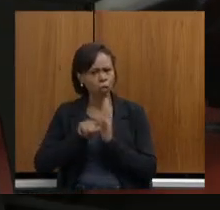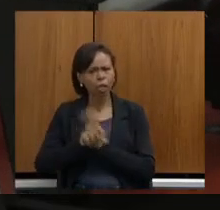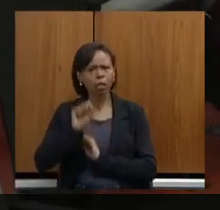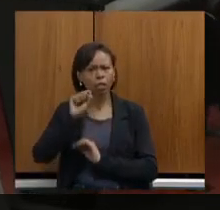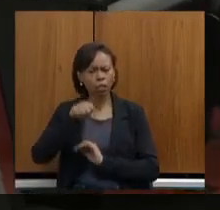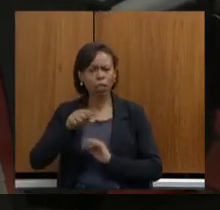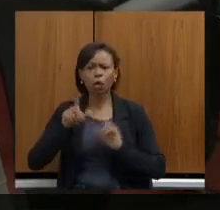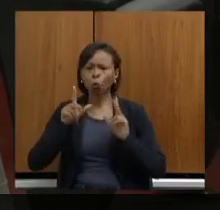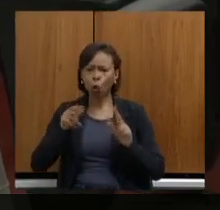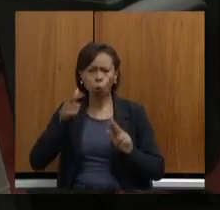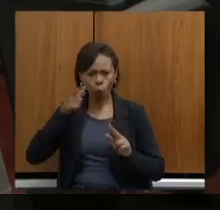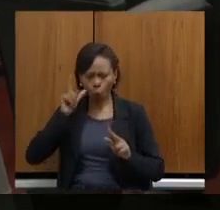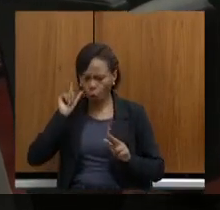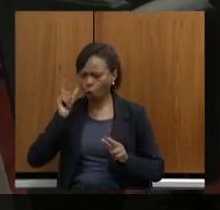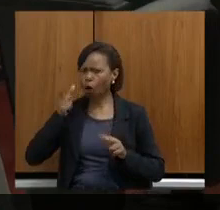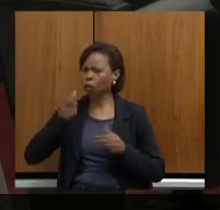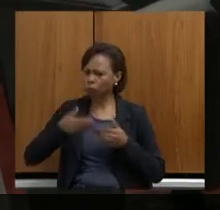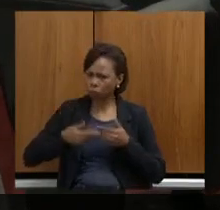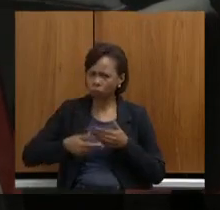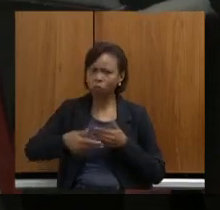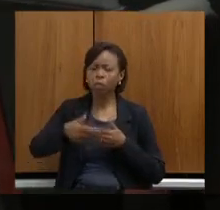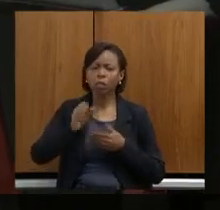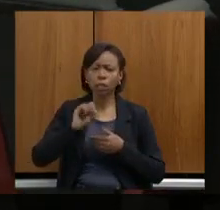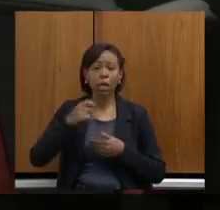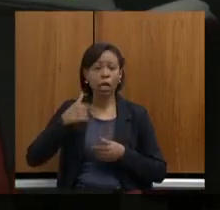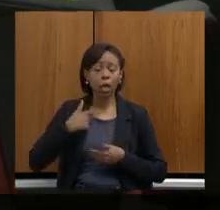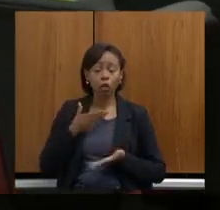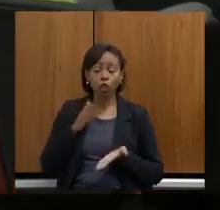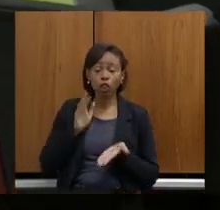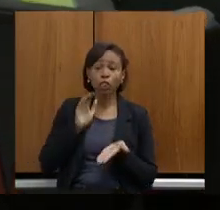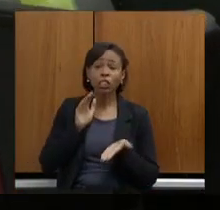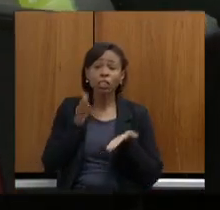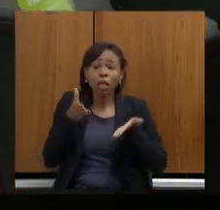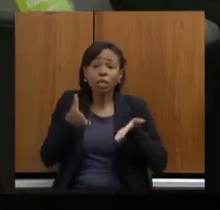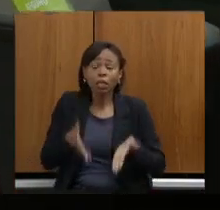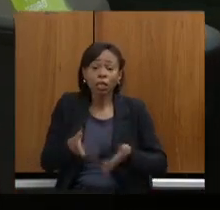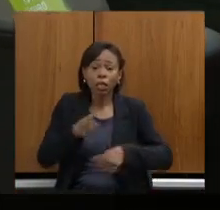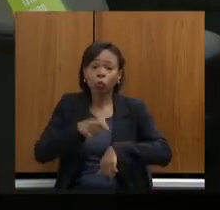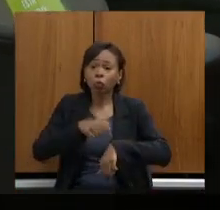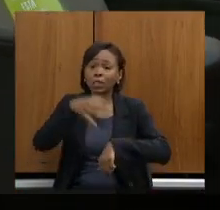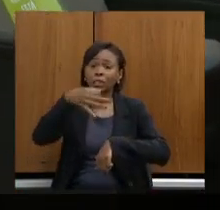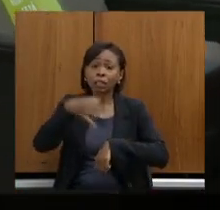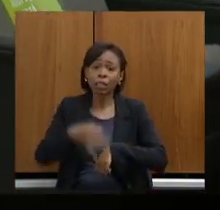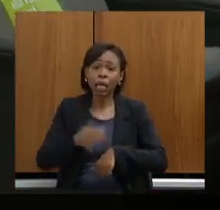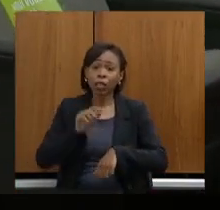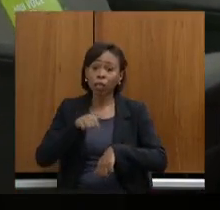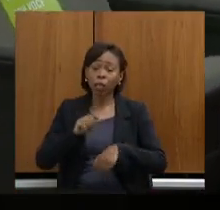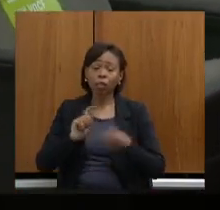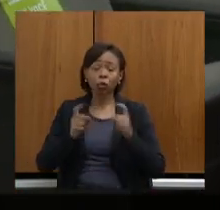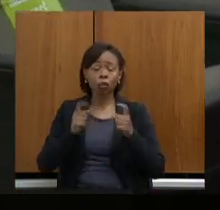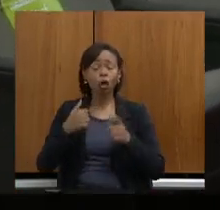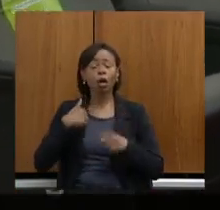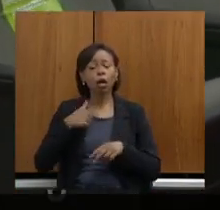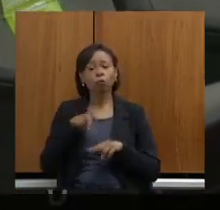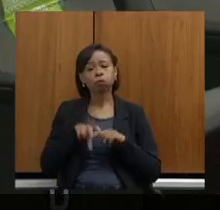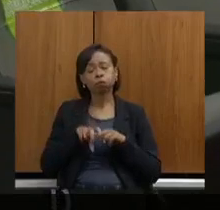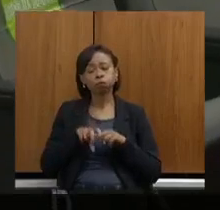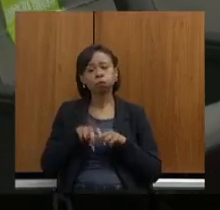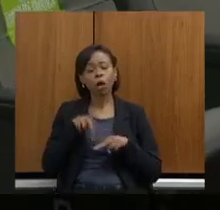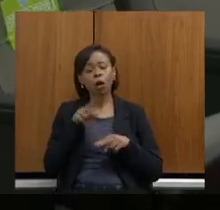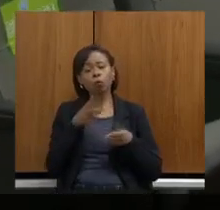outros dias cheguei pontualmente no horário designado para esta reunião estou até agora ouvir os meus